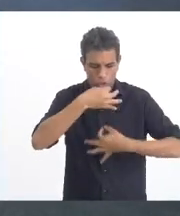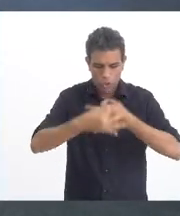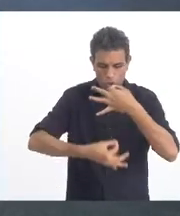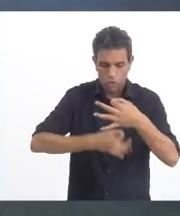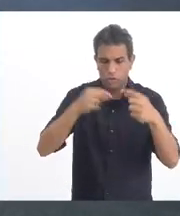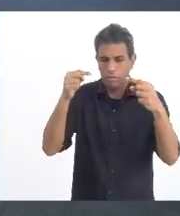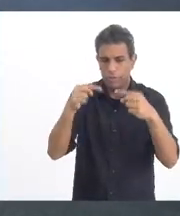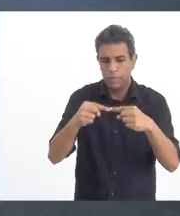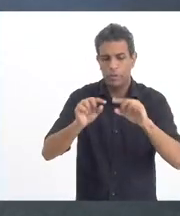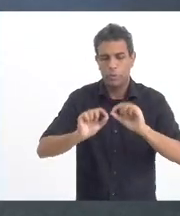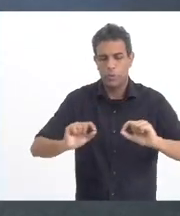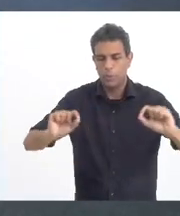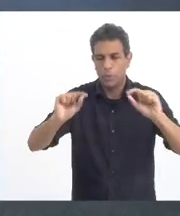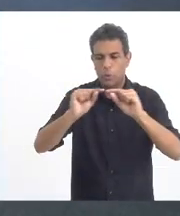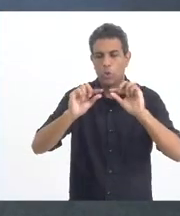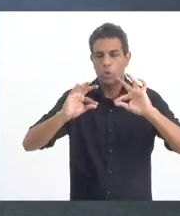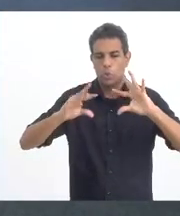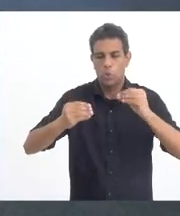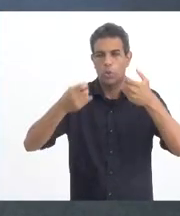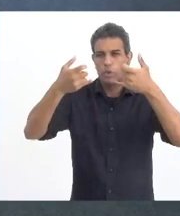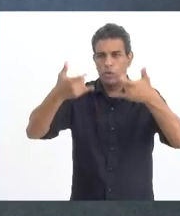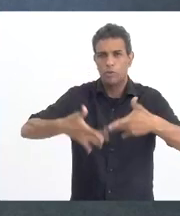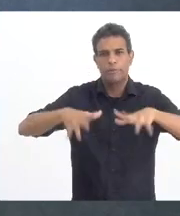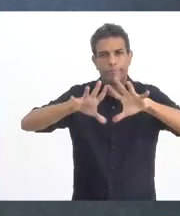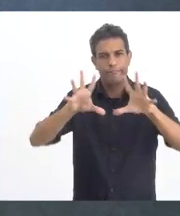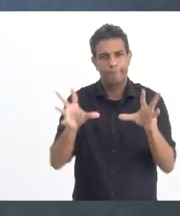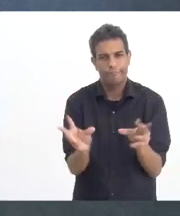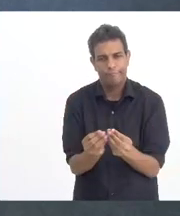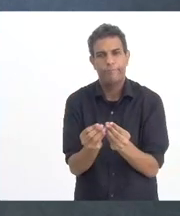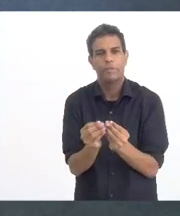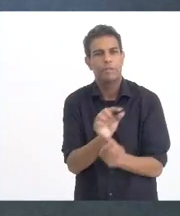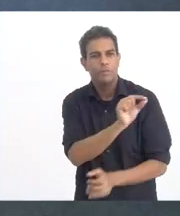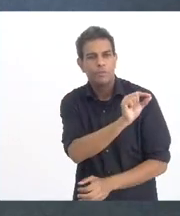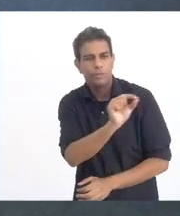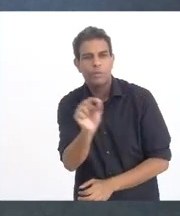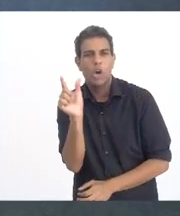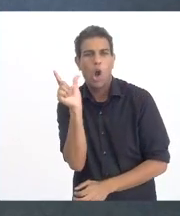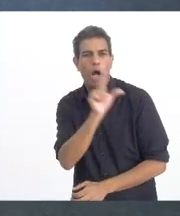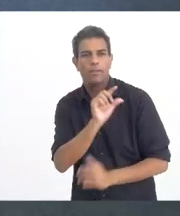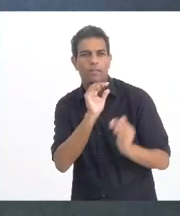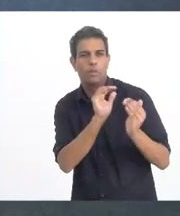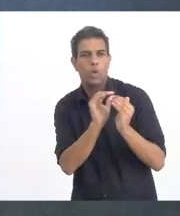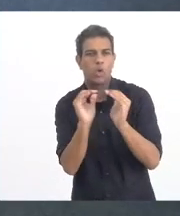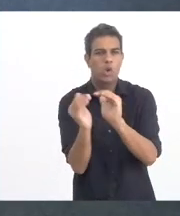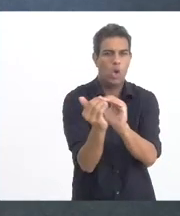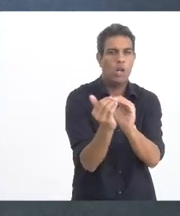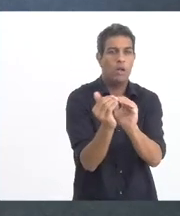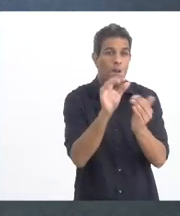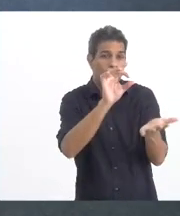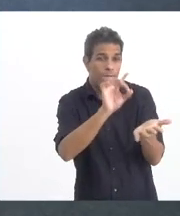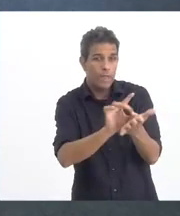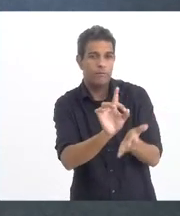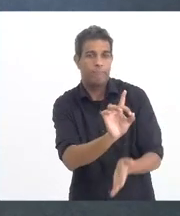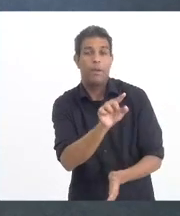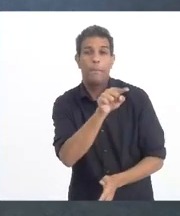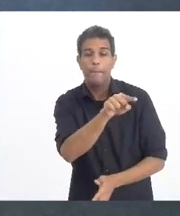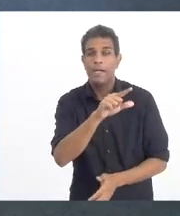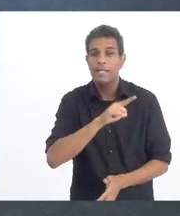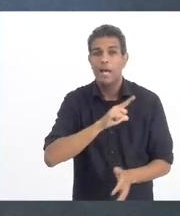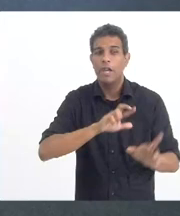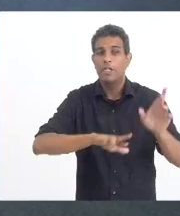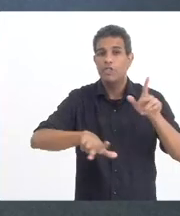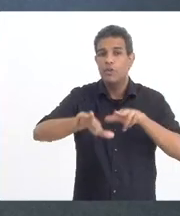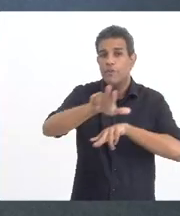eu acho que cabe, sim, tudo aquilo que eu falei, porque todos aqui vão concordar. Talvez os oficiais não, mas existe uma